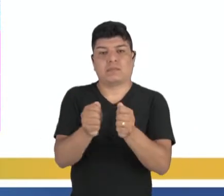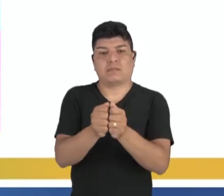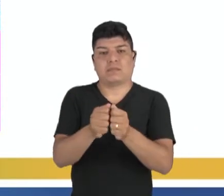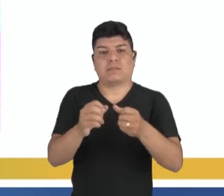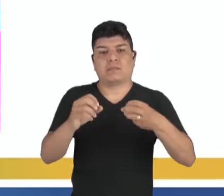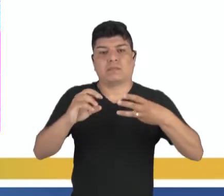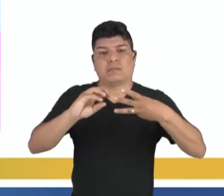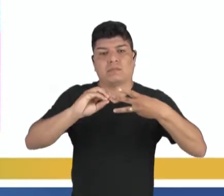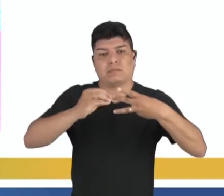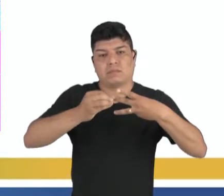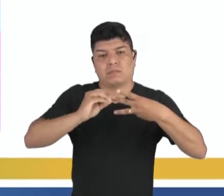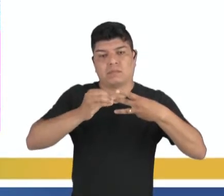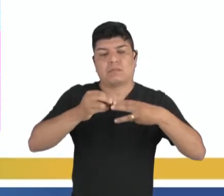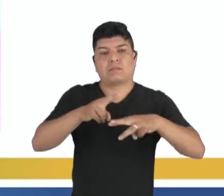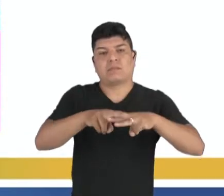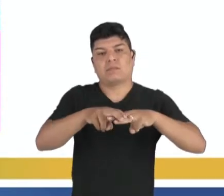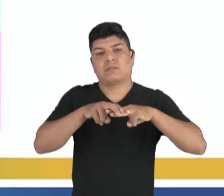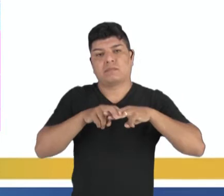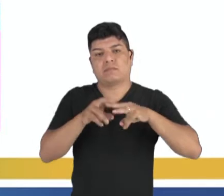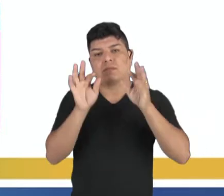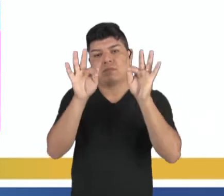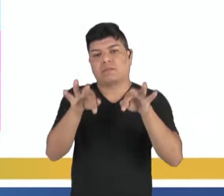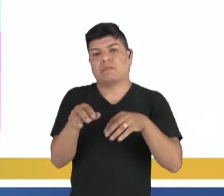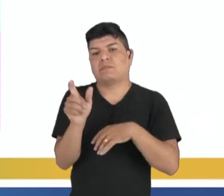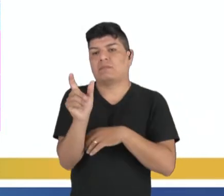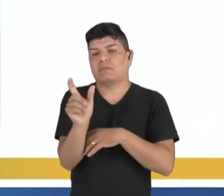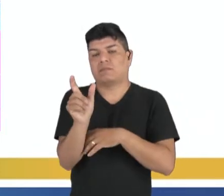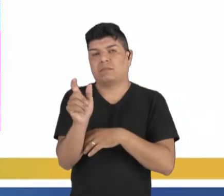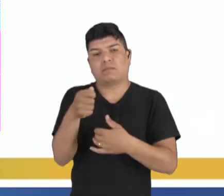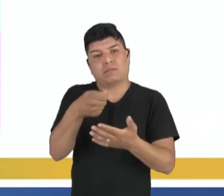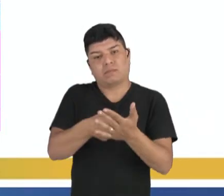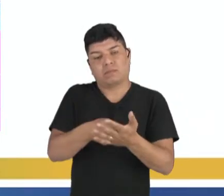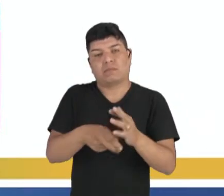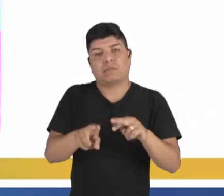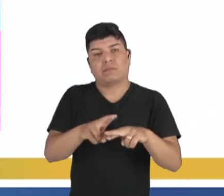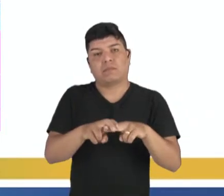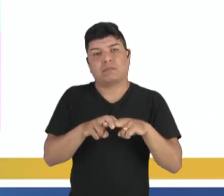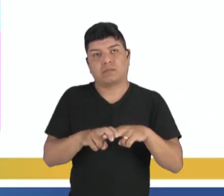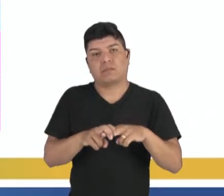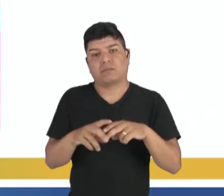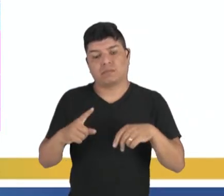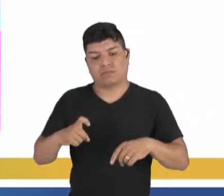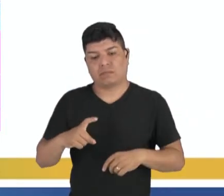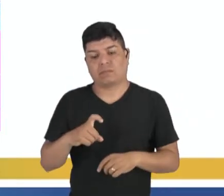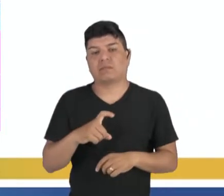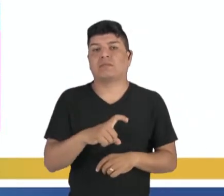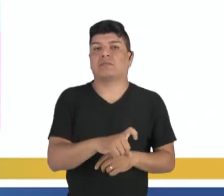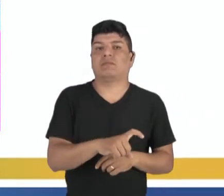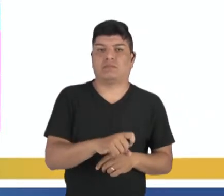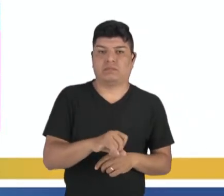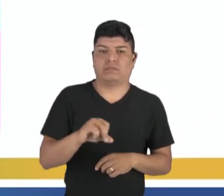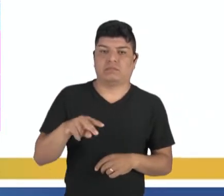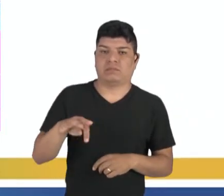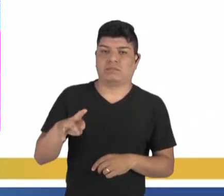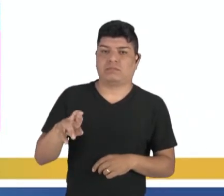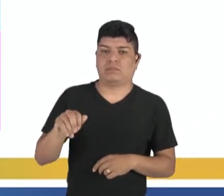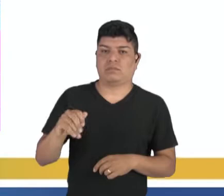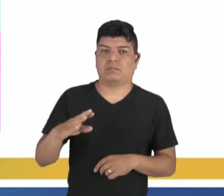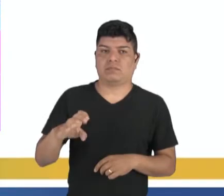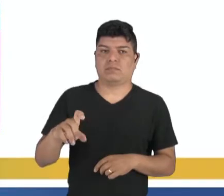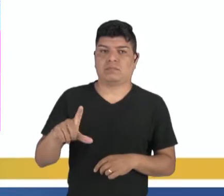células. E por isso a gente já chega na última palavra, obrigatórios. Então, parasitas intracelulares